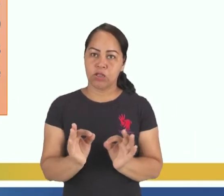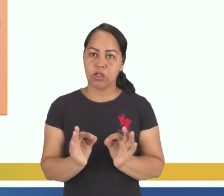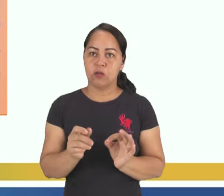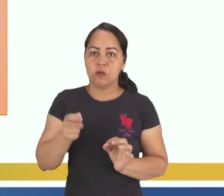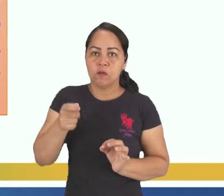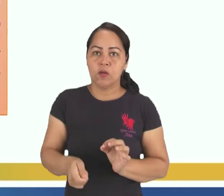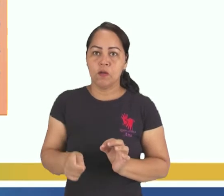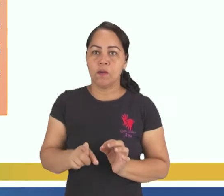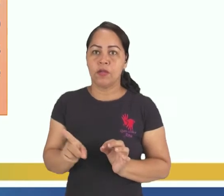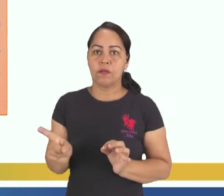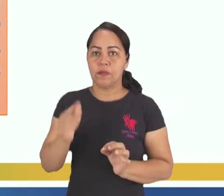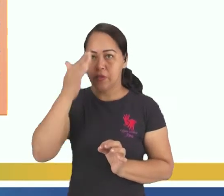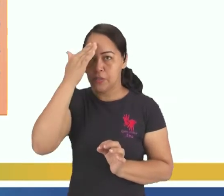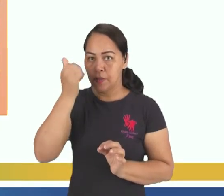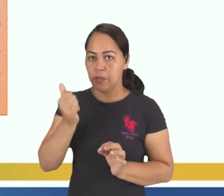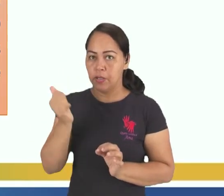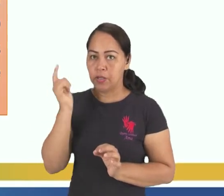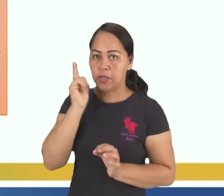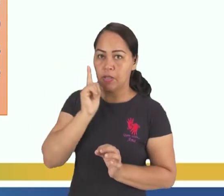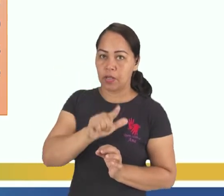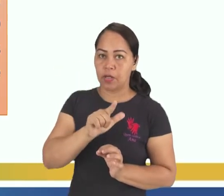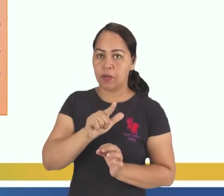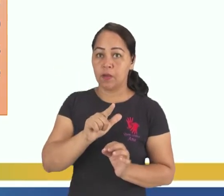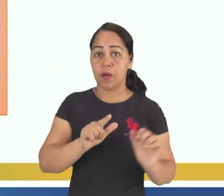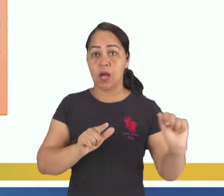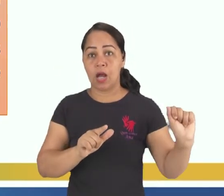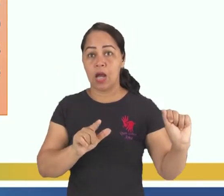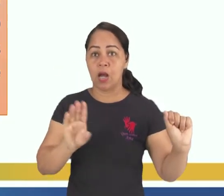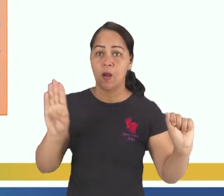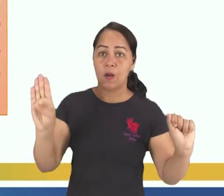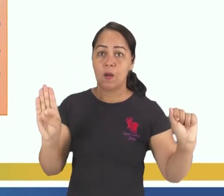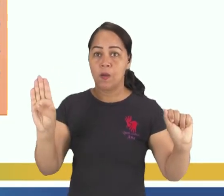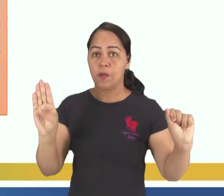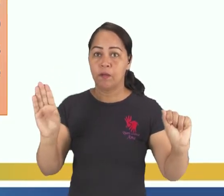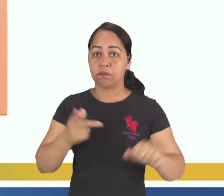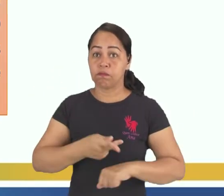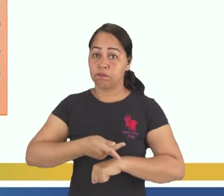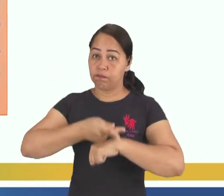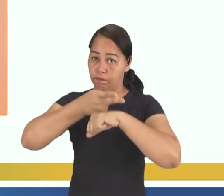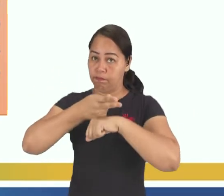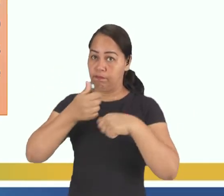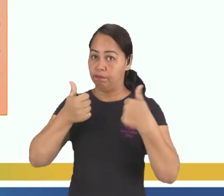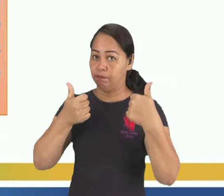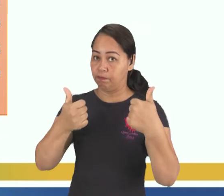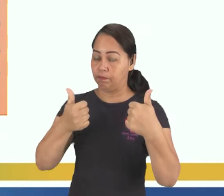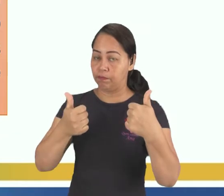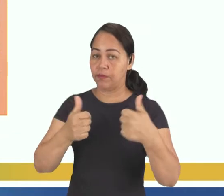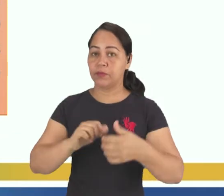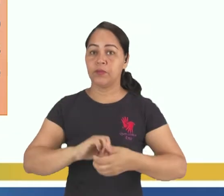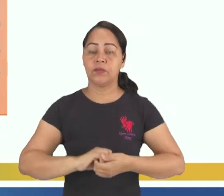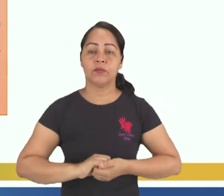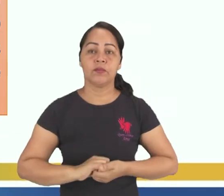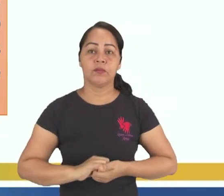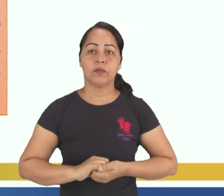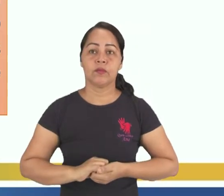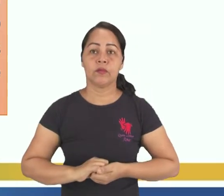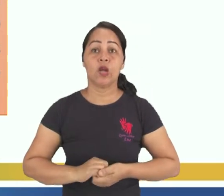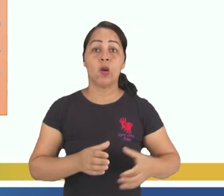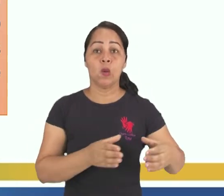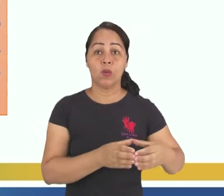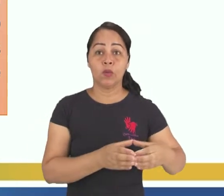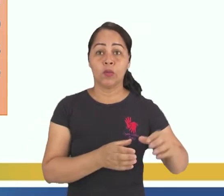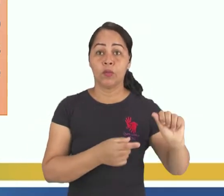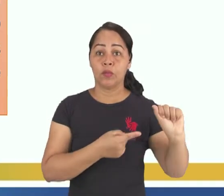é a comparação das frações que representam os acertos. E aí a gente vai concluir o seguinte: a equipe